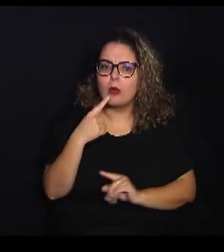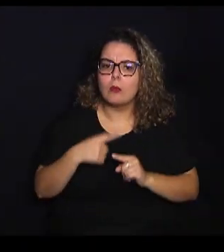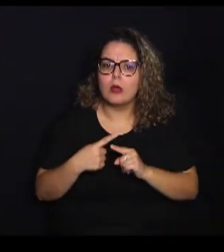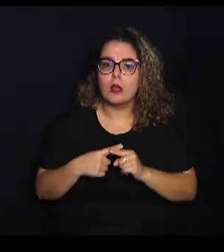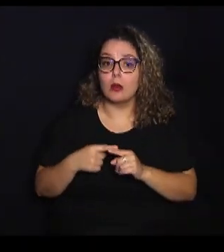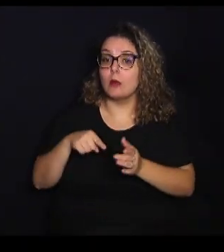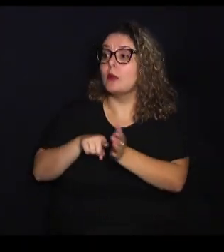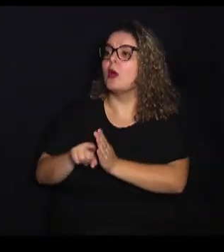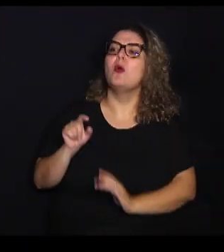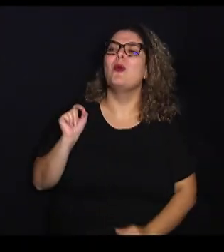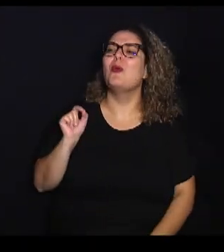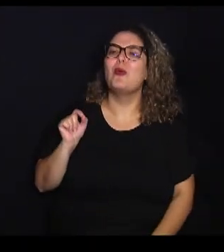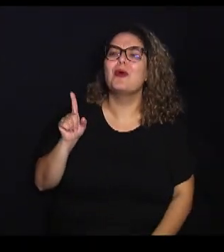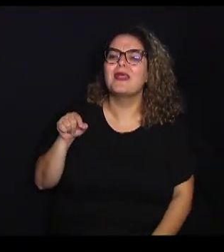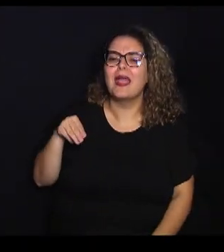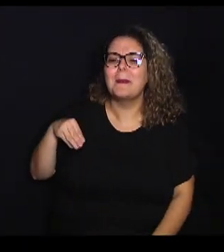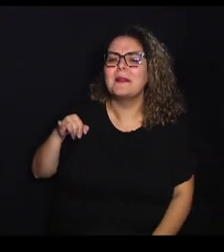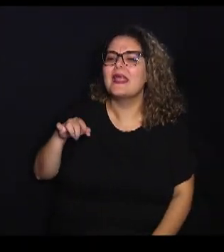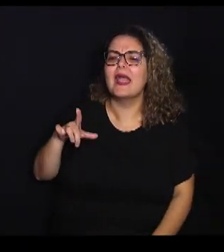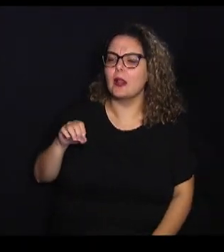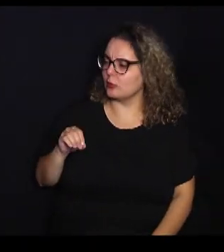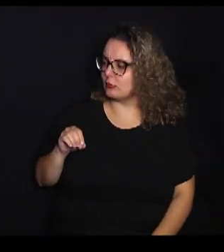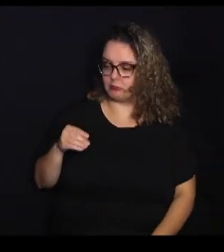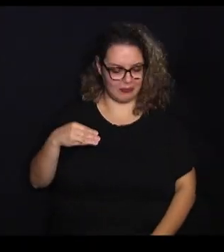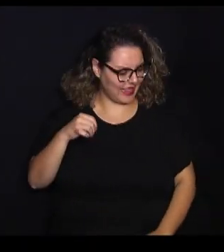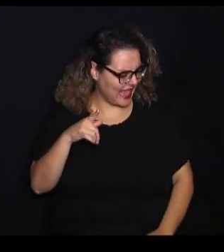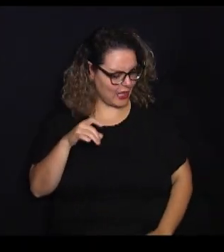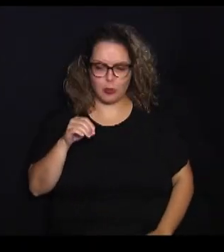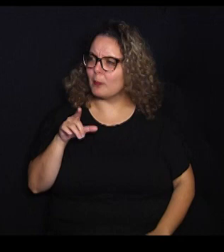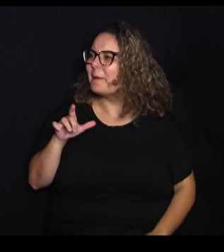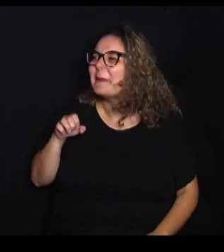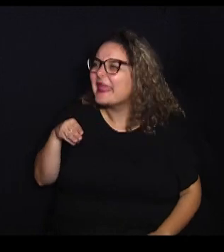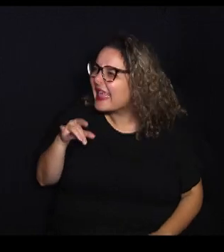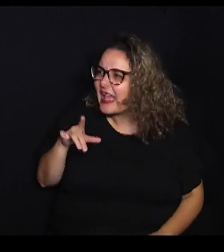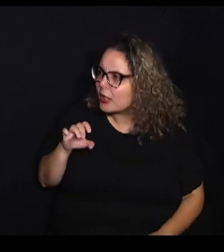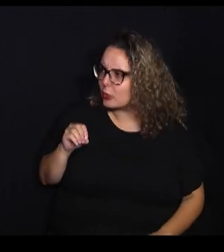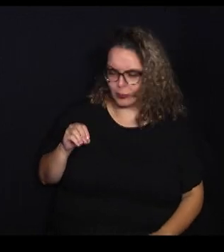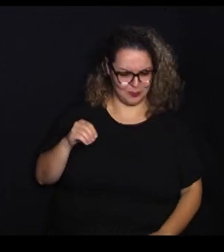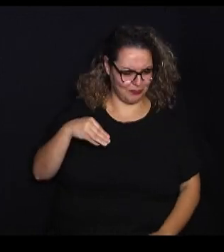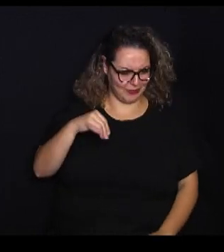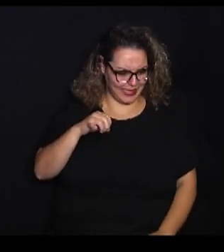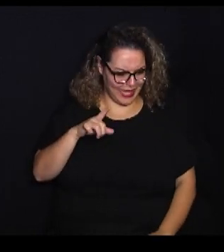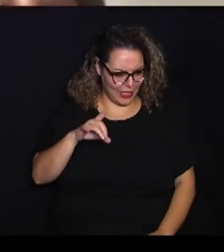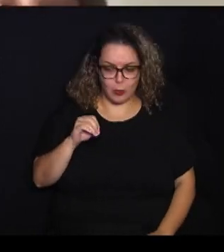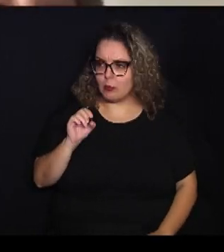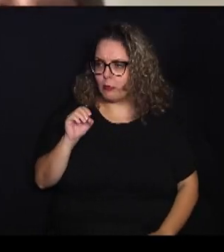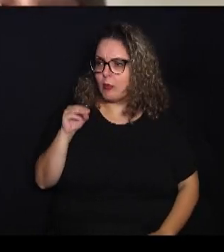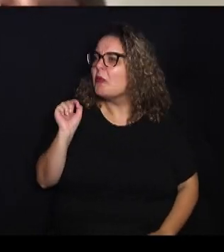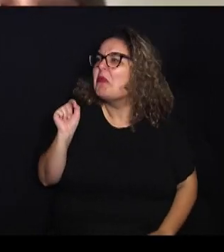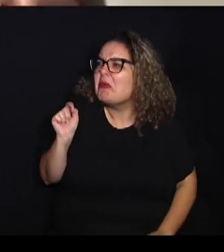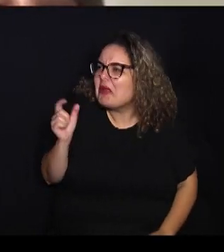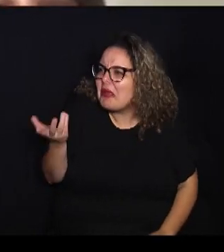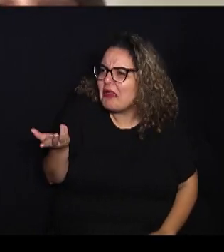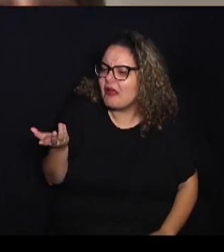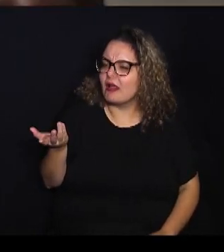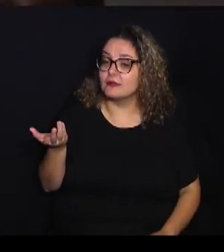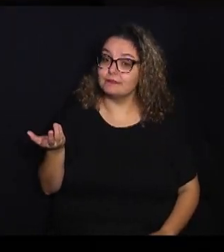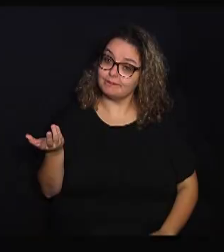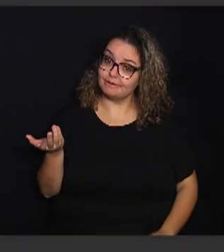que é mielo? O que é mielo? O que é mielo? O que é mielo? O que é mielo? O que é mielo? O que é mielo? O que é